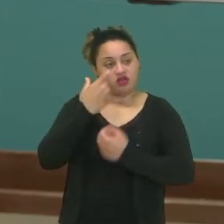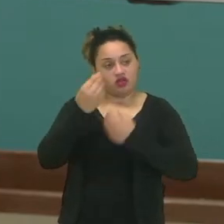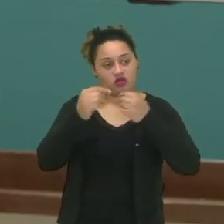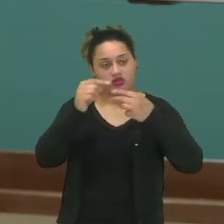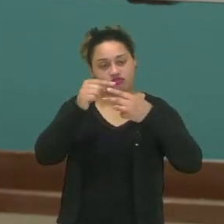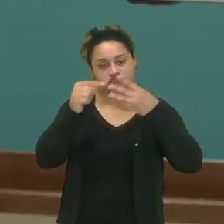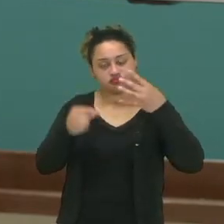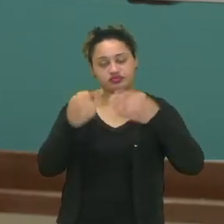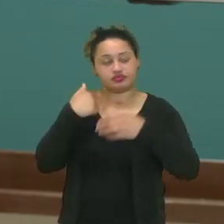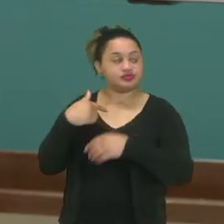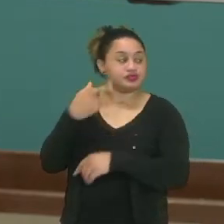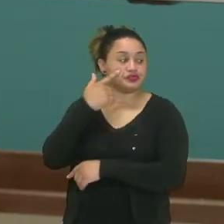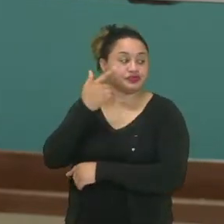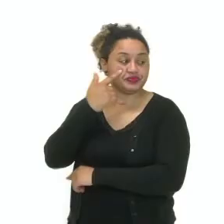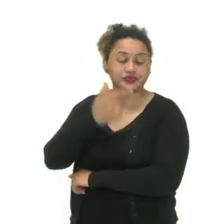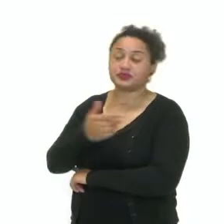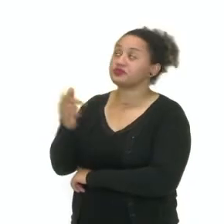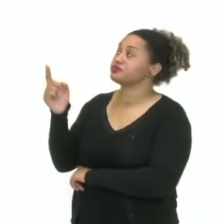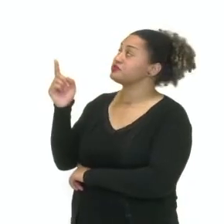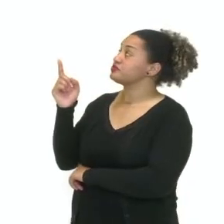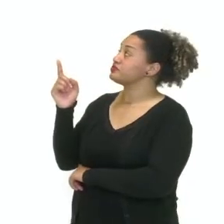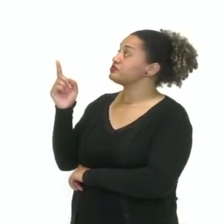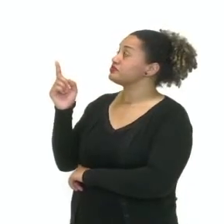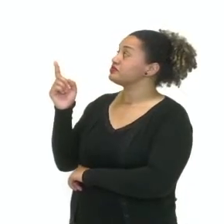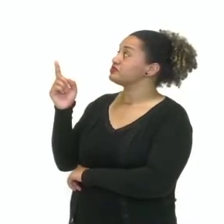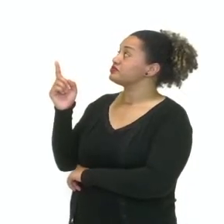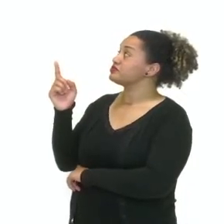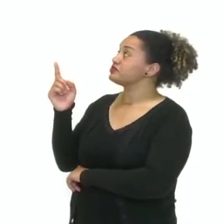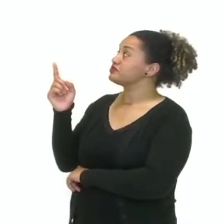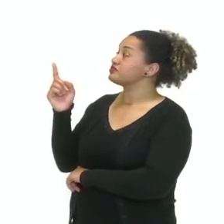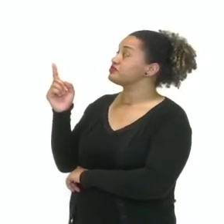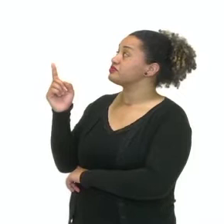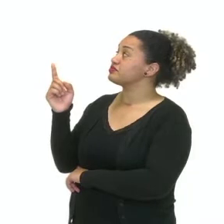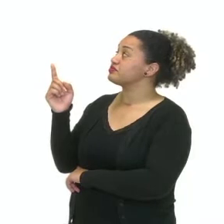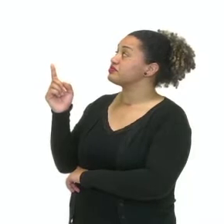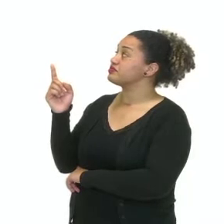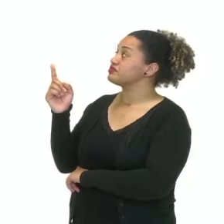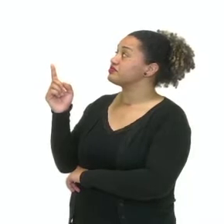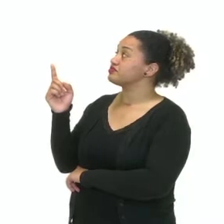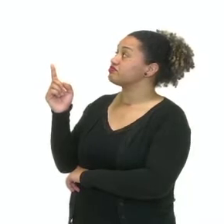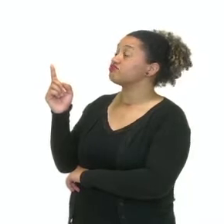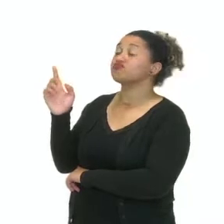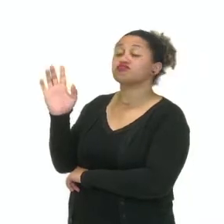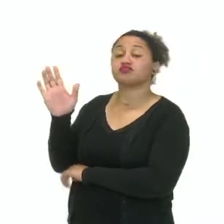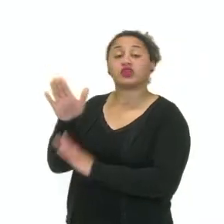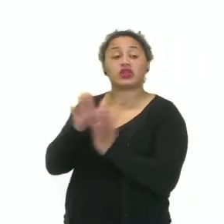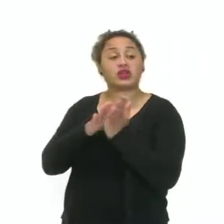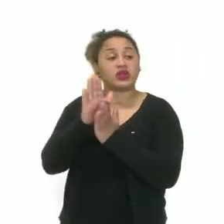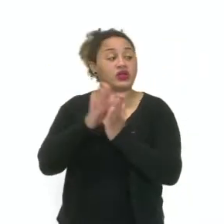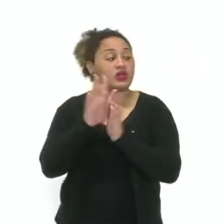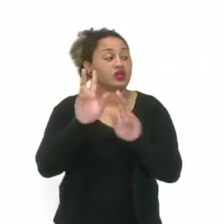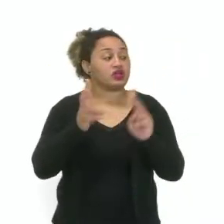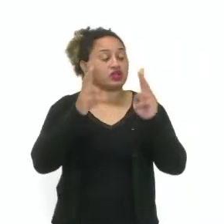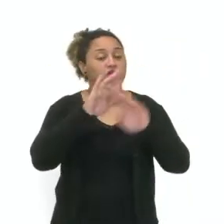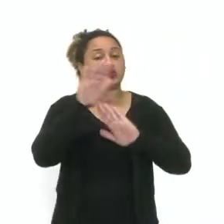0,40, R$40. Mais os 75, portanto, o custo total vai ser